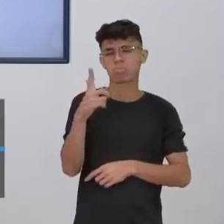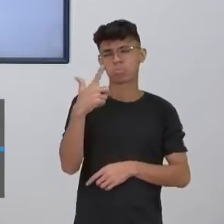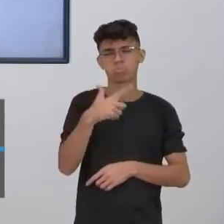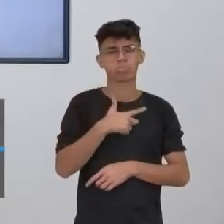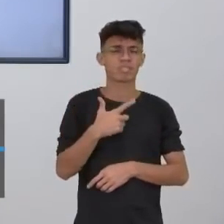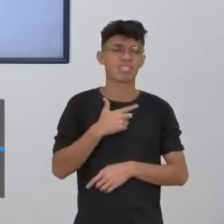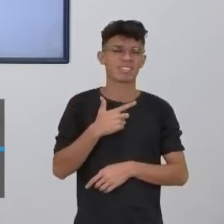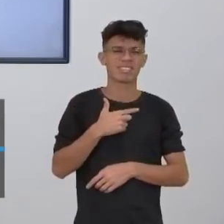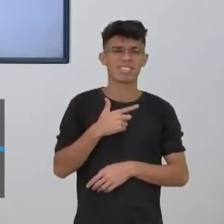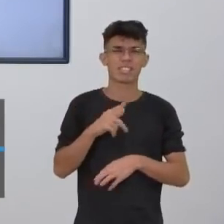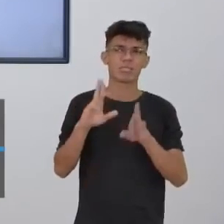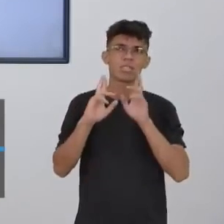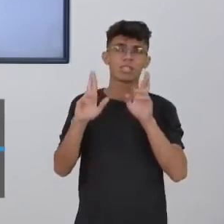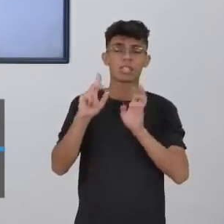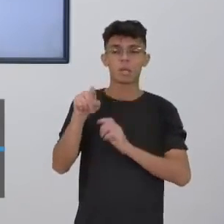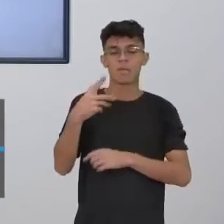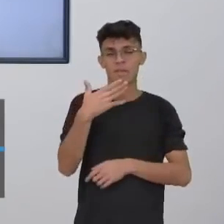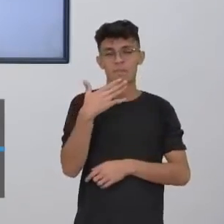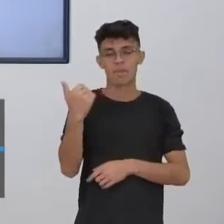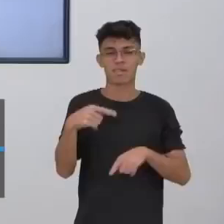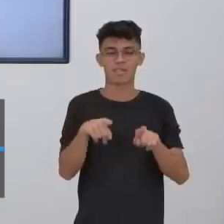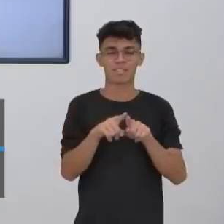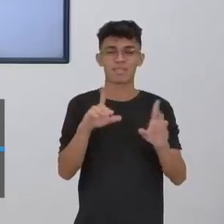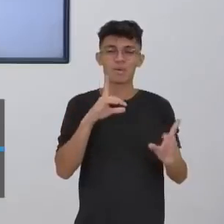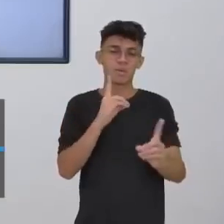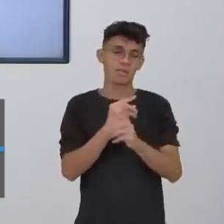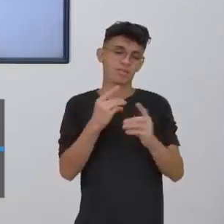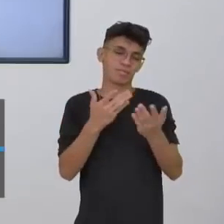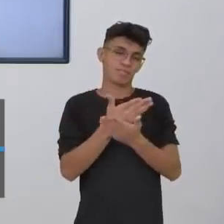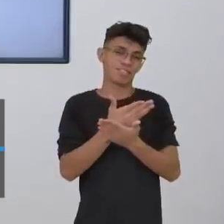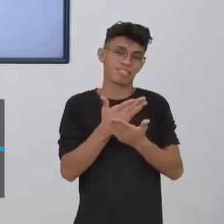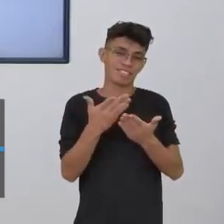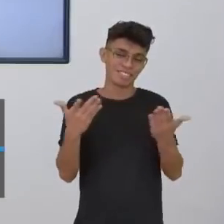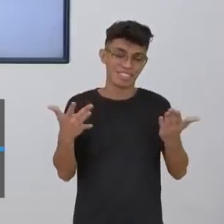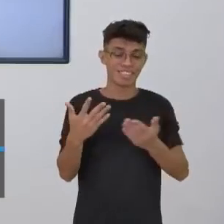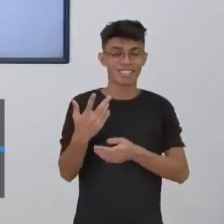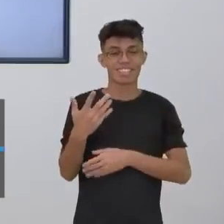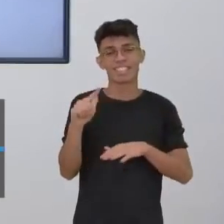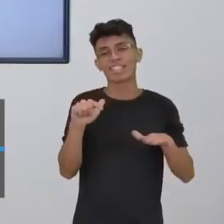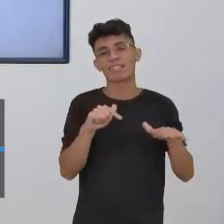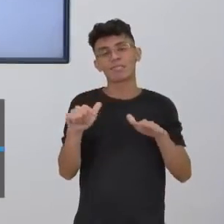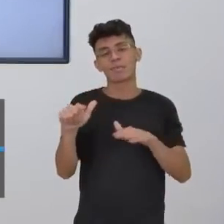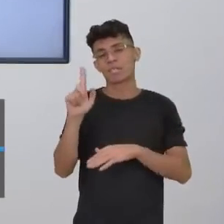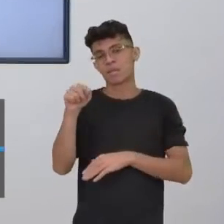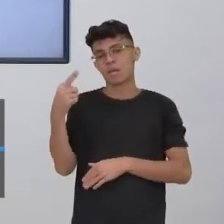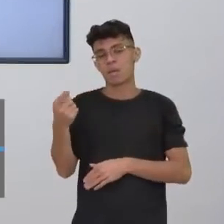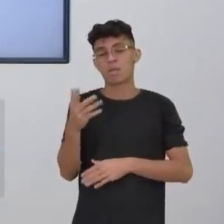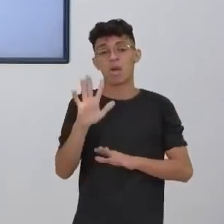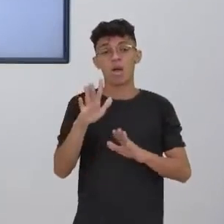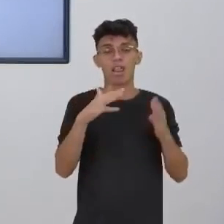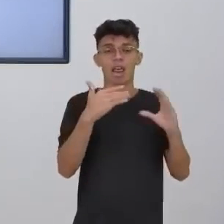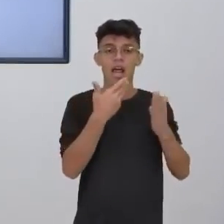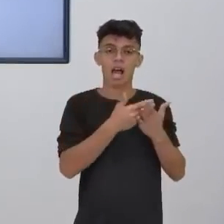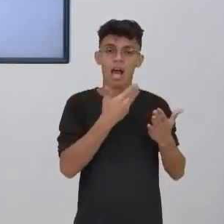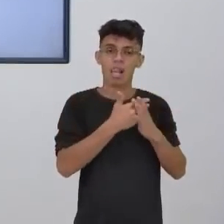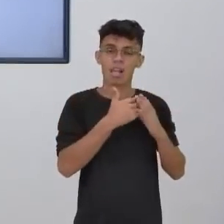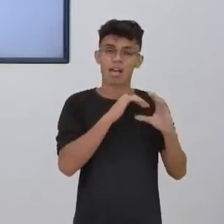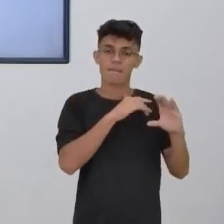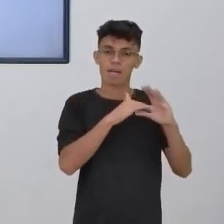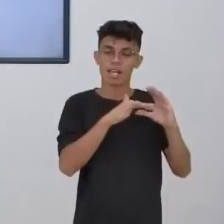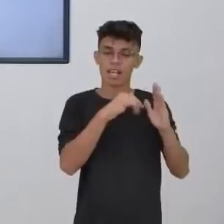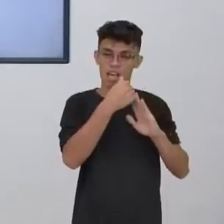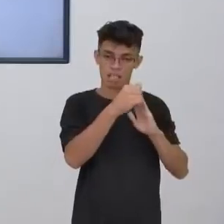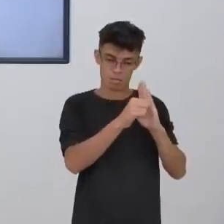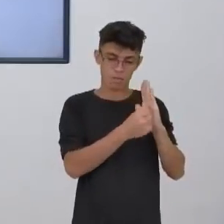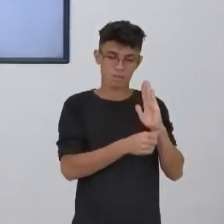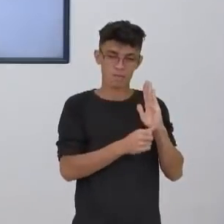próximas fica um pouquinho melhor. E eu espero encontrar todos vocês aqui na semana que vem. Não deixem de avaliar a nossa aula, vai aparecer um